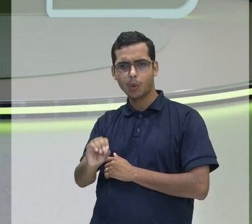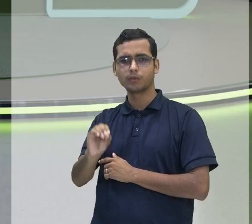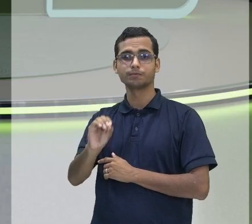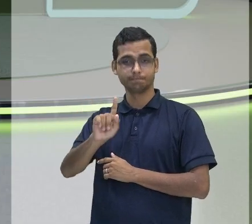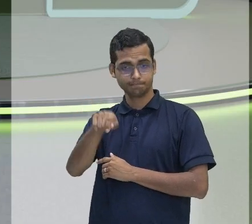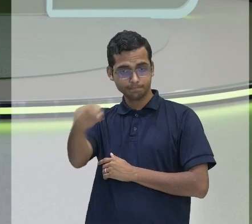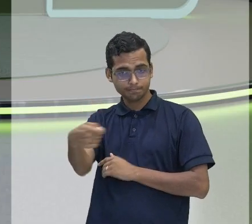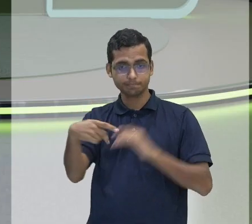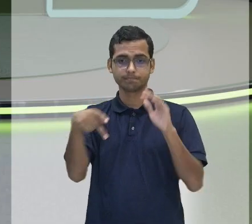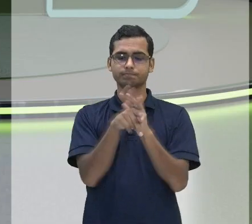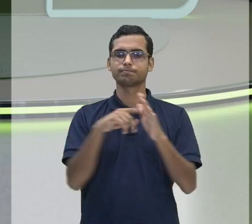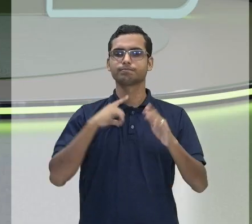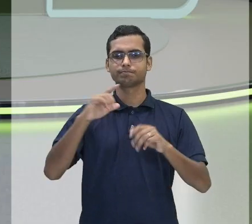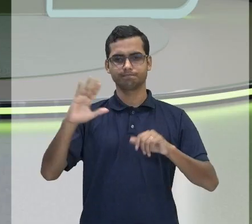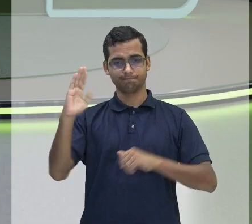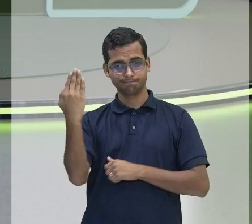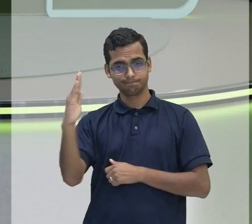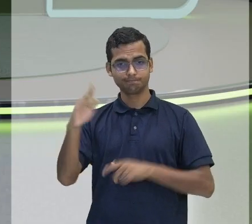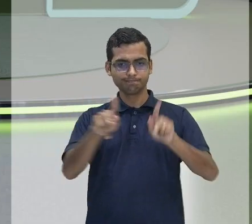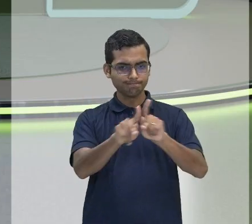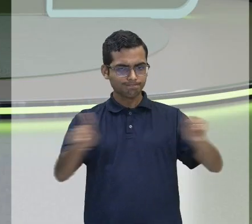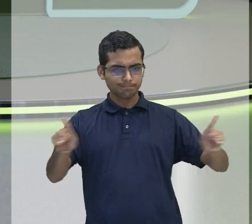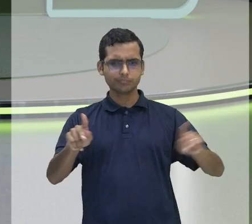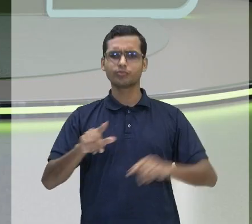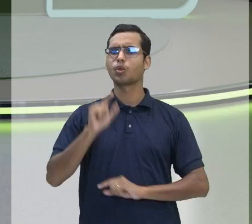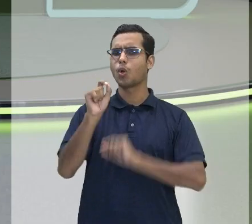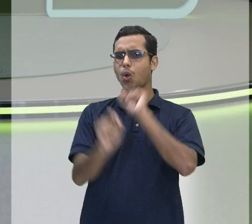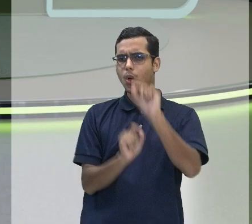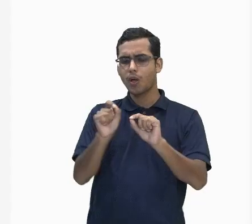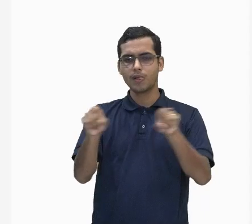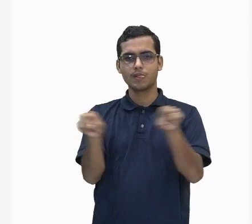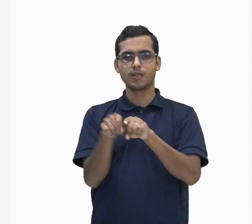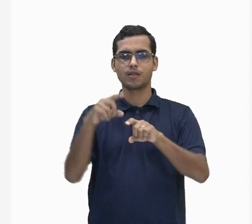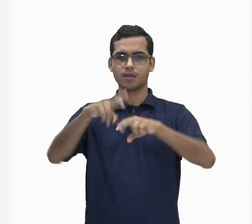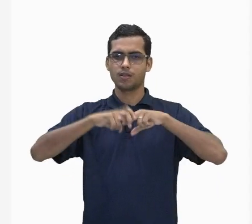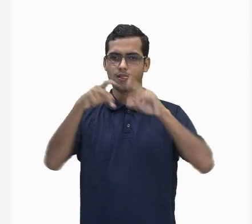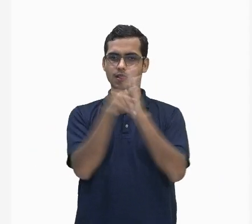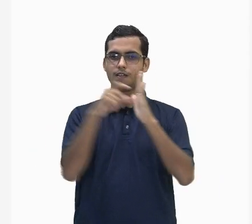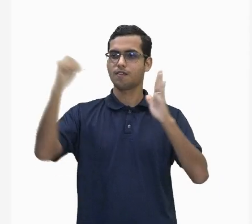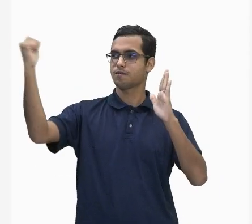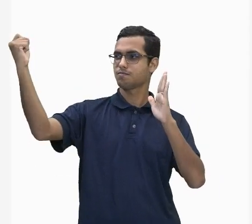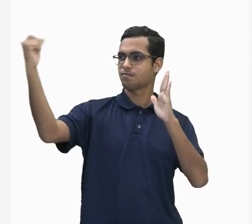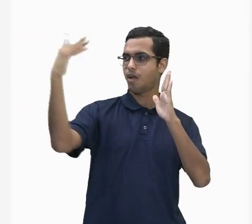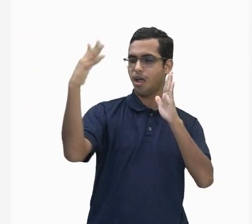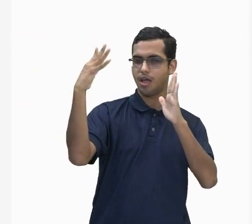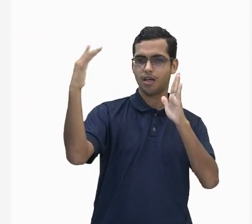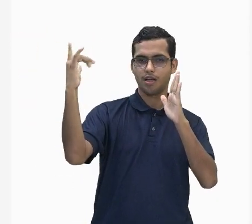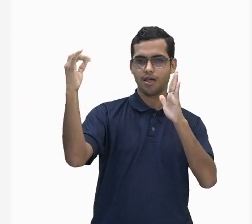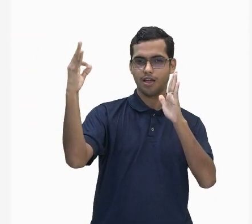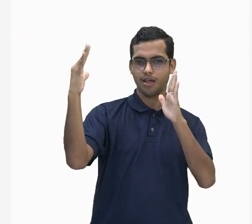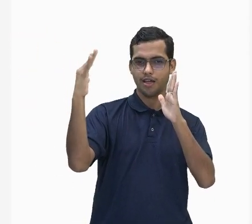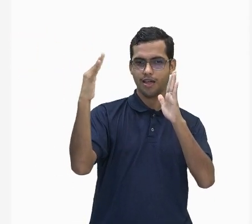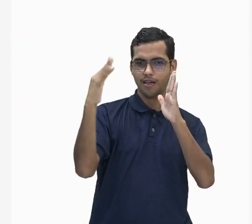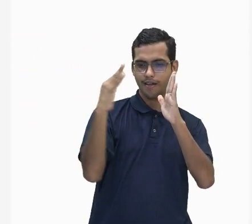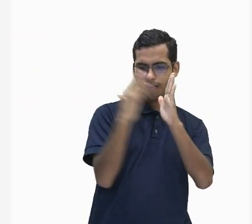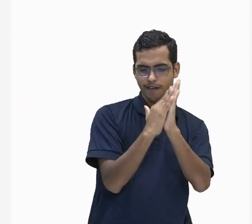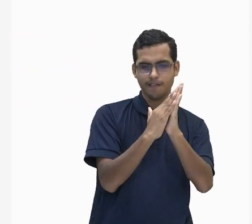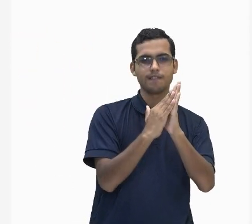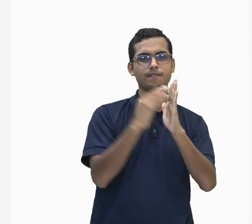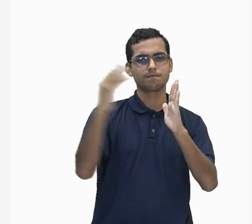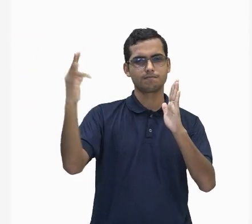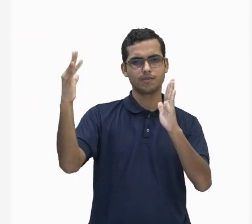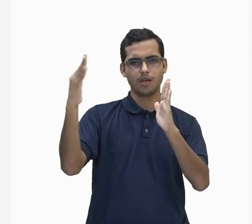planos. E nós vamos relembrar, então, o que é a reflexão luminosa com suas leis. Então, olha só, pessoal,